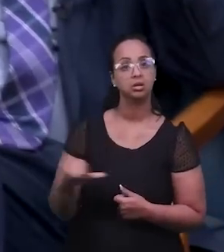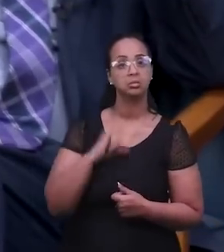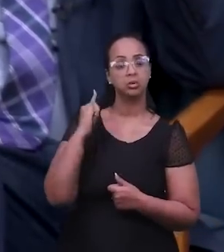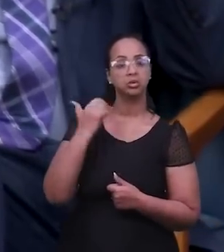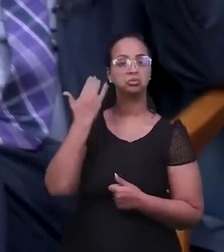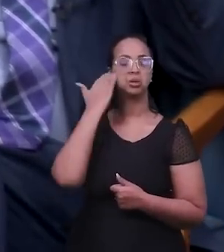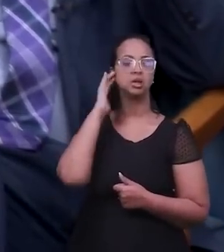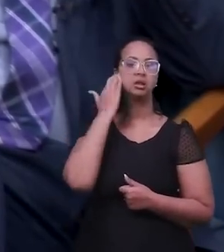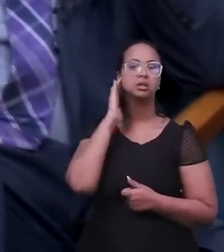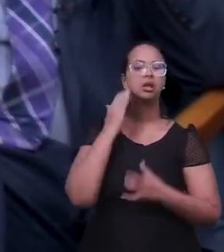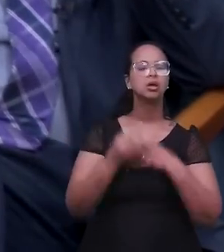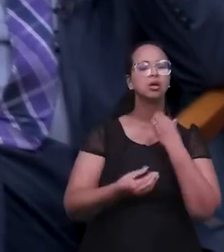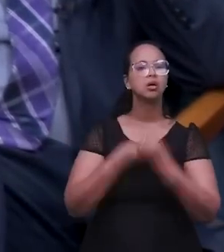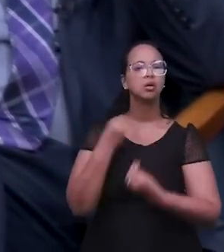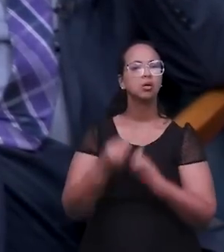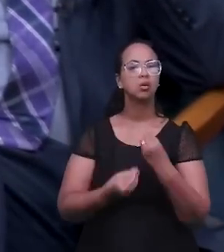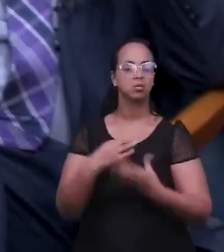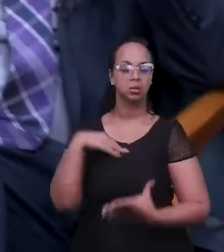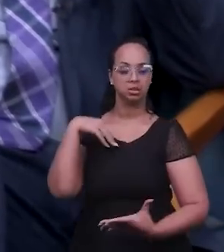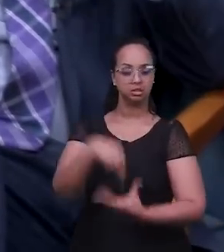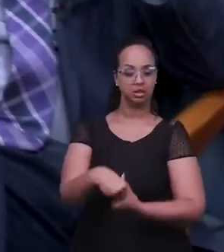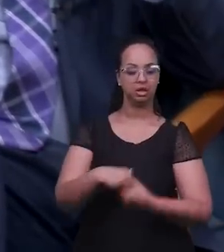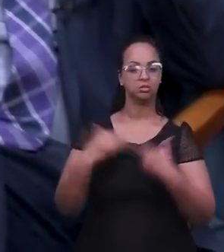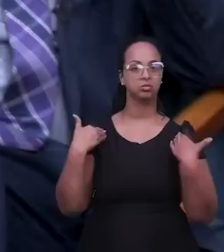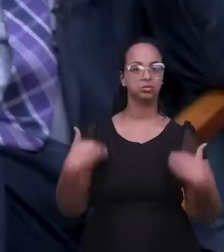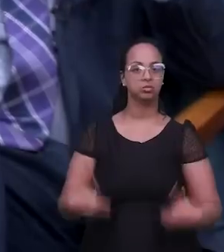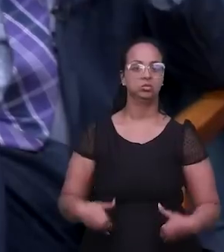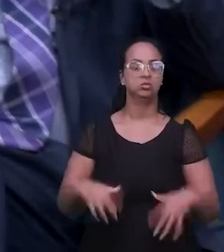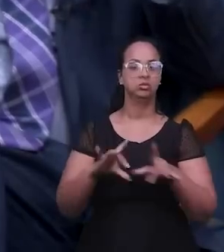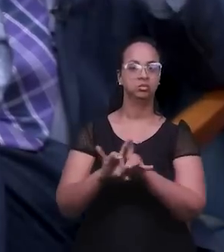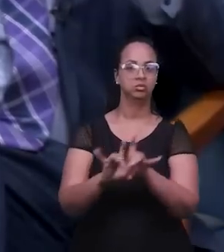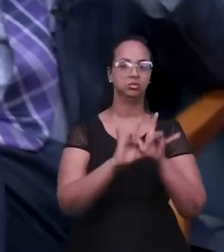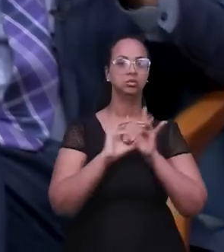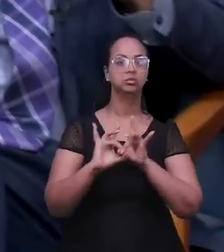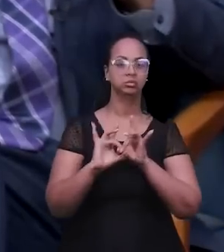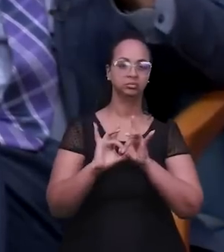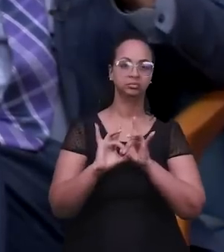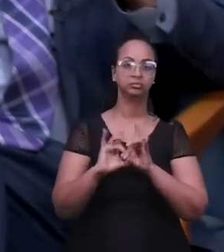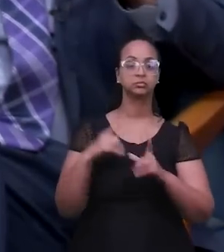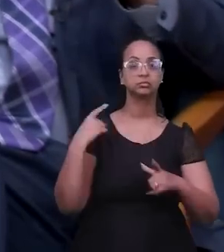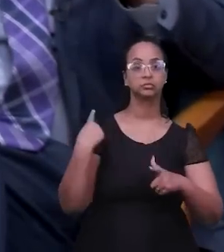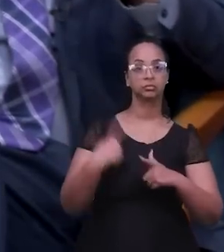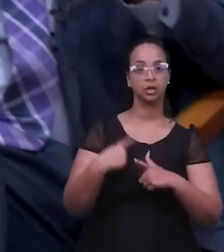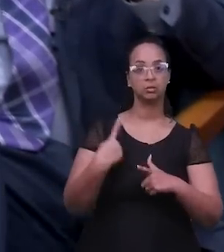suma importância para entendermos ministério dentro do corpo.